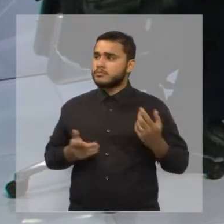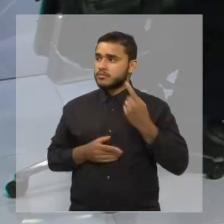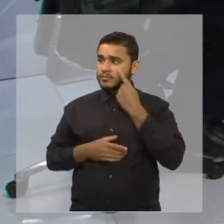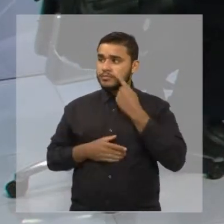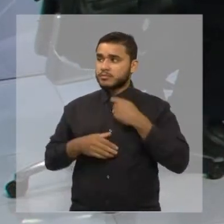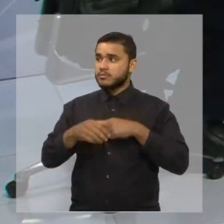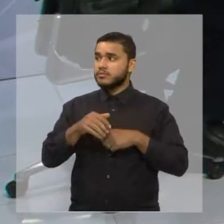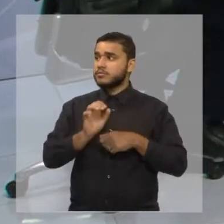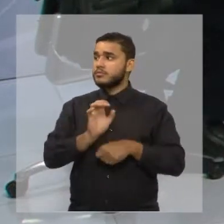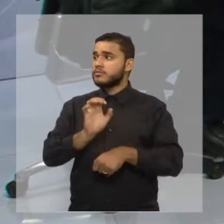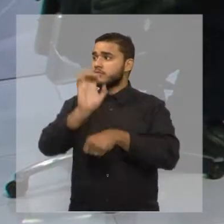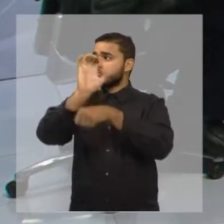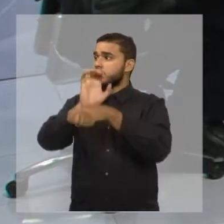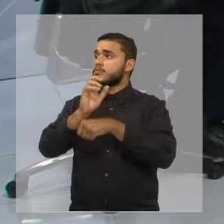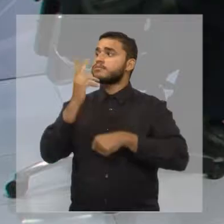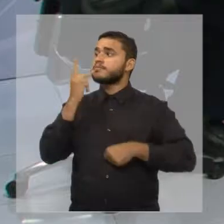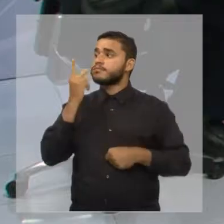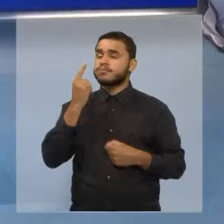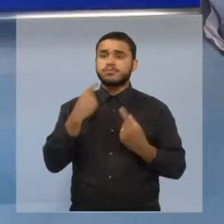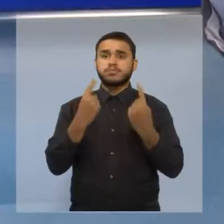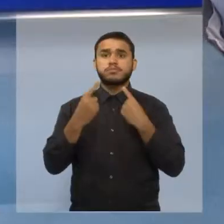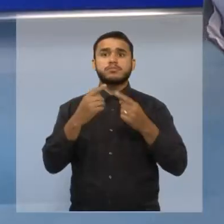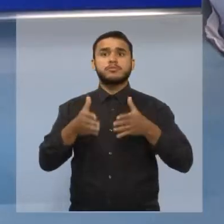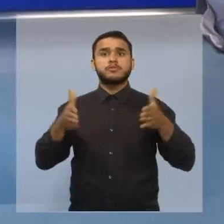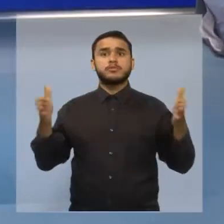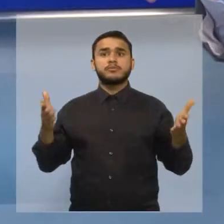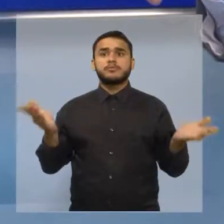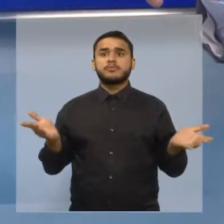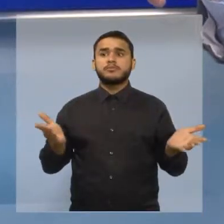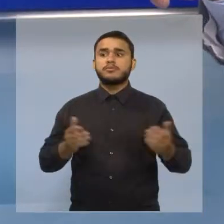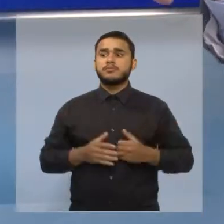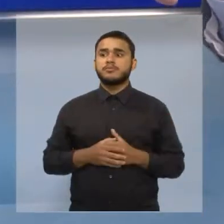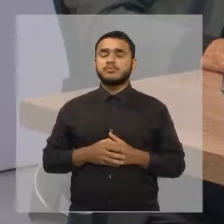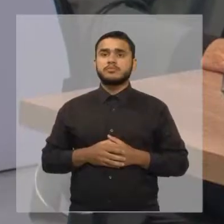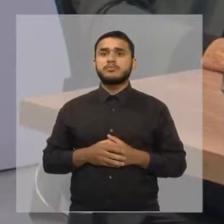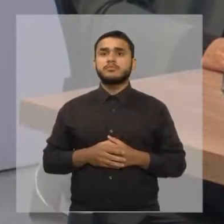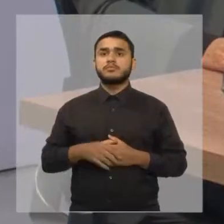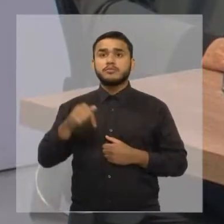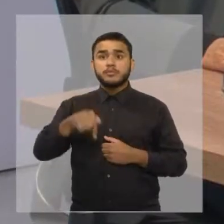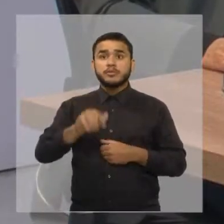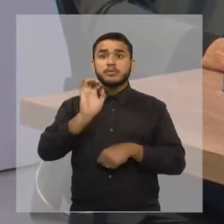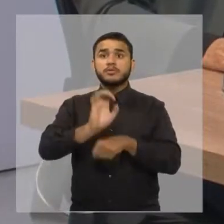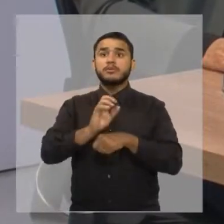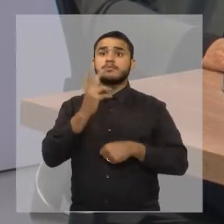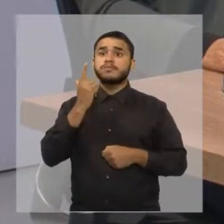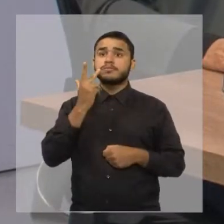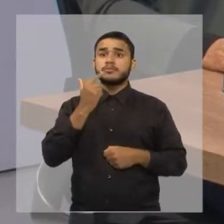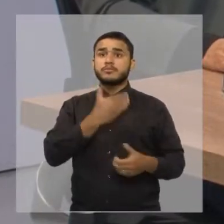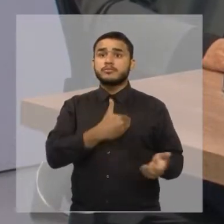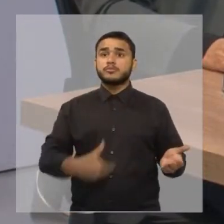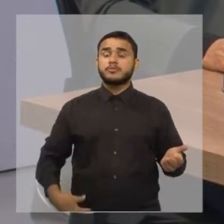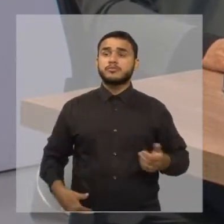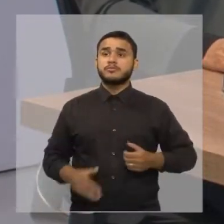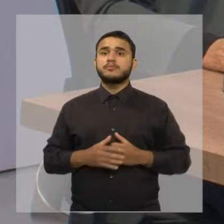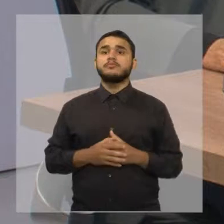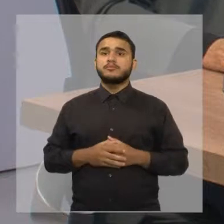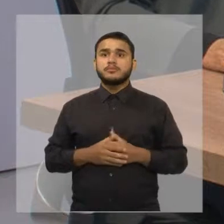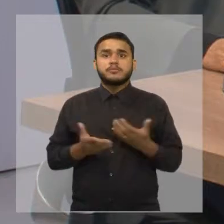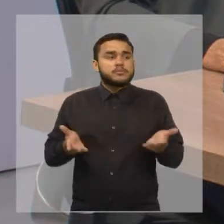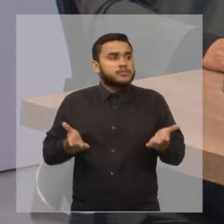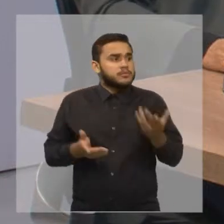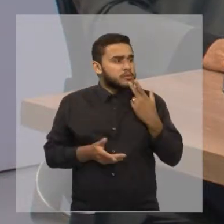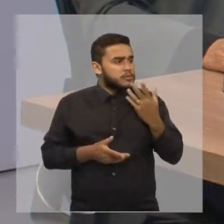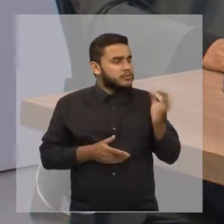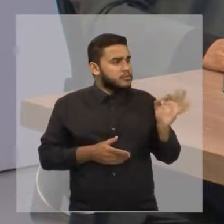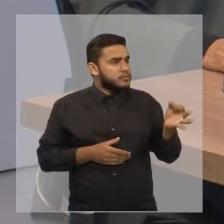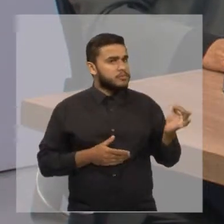a gente teve de... Olha as estradas duplicadas que nós tivemos. O governo do Ceará é um exemplo de boa governança, de bom governo. Não nego isso. E que você